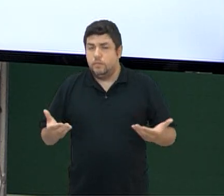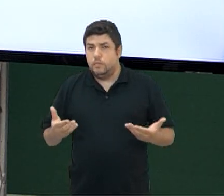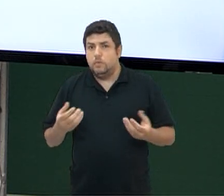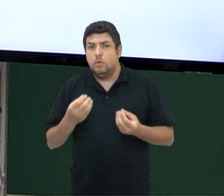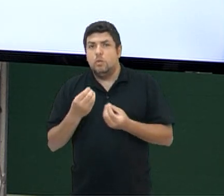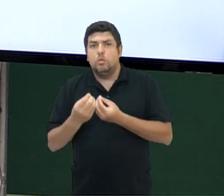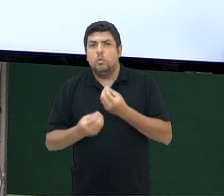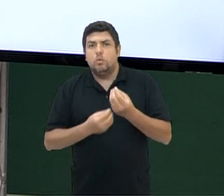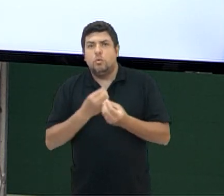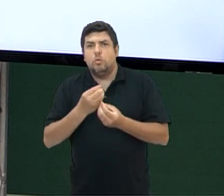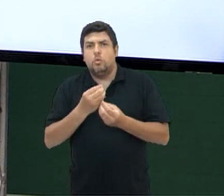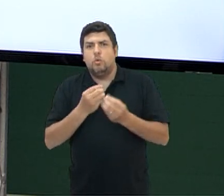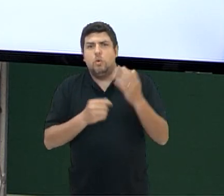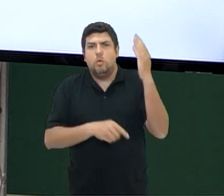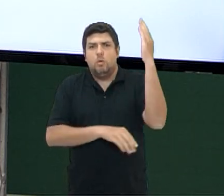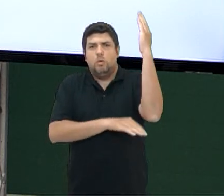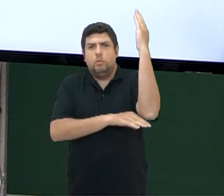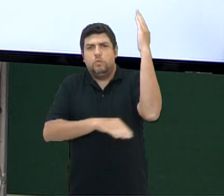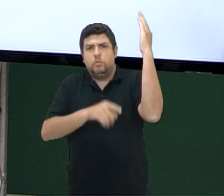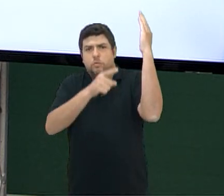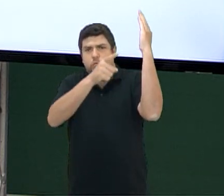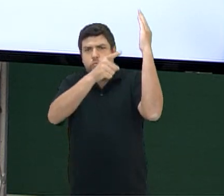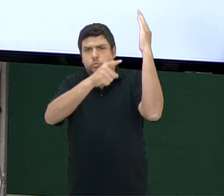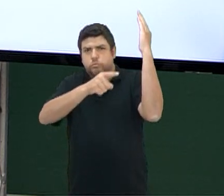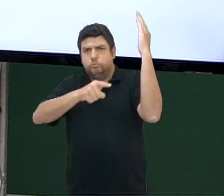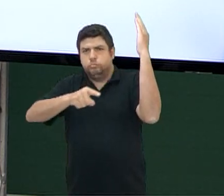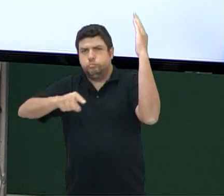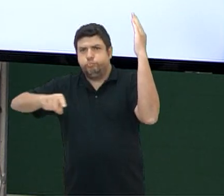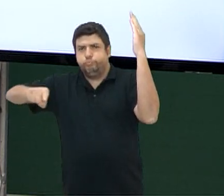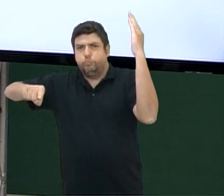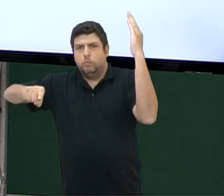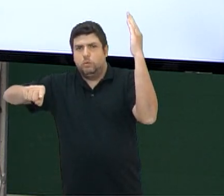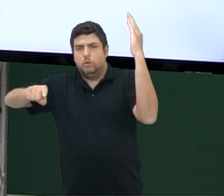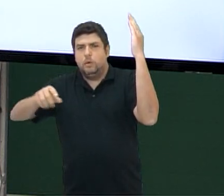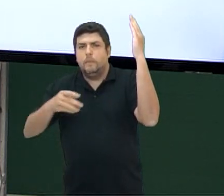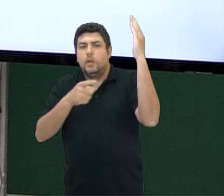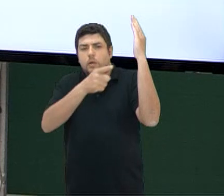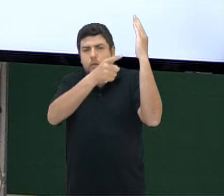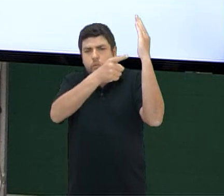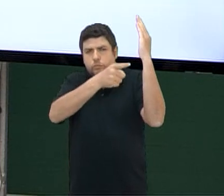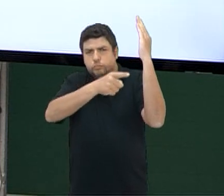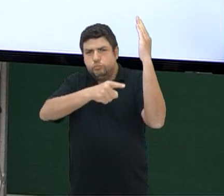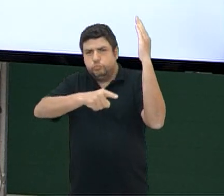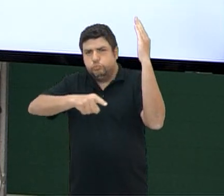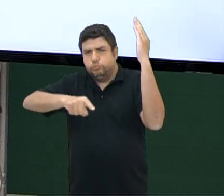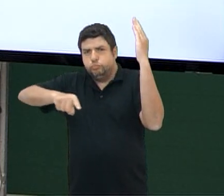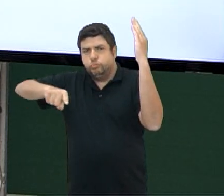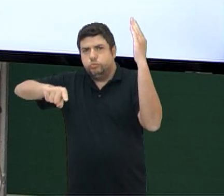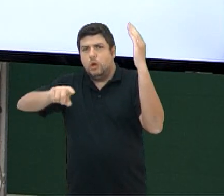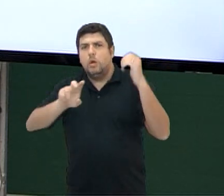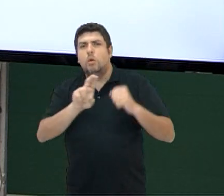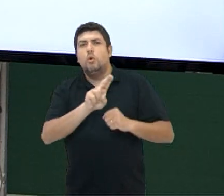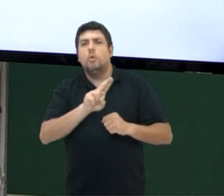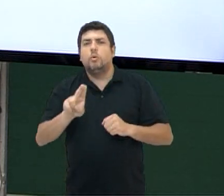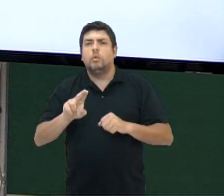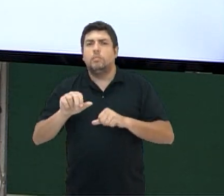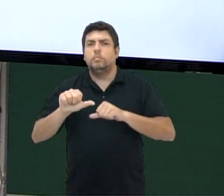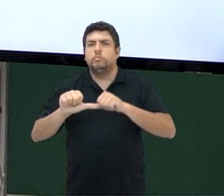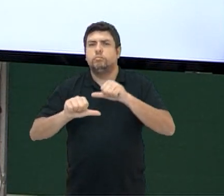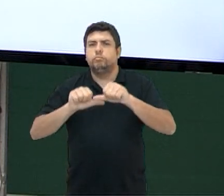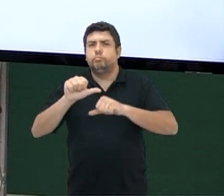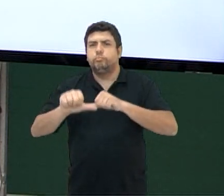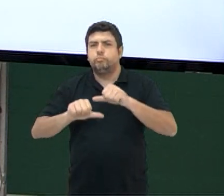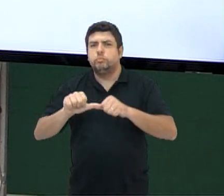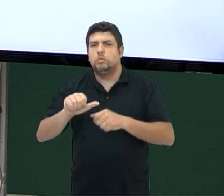dessa curvatura que aparece. Essa curvatura chamamos então de uma transformação